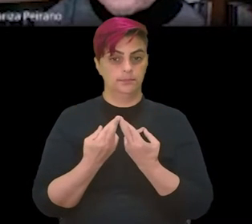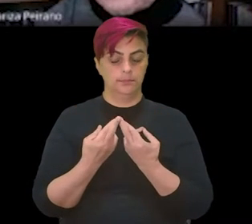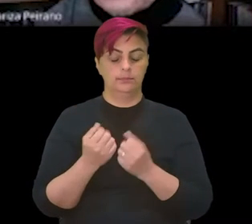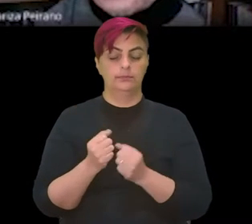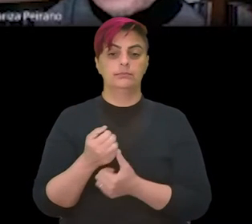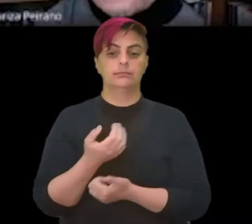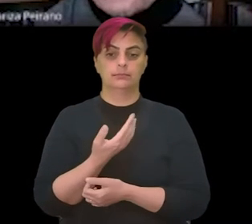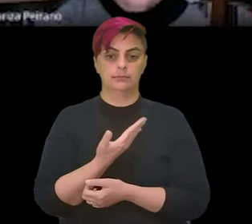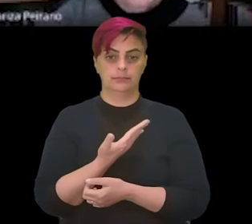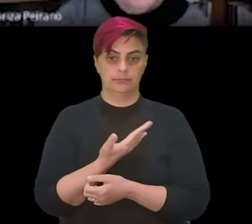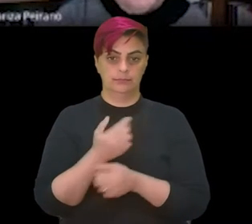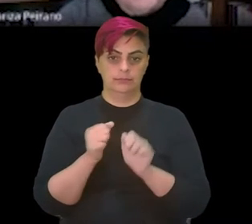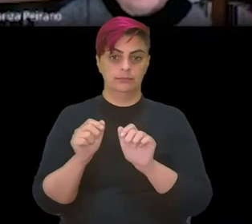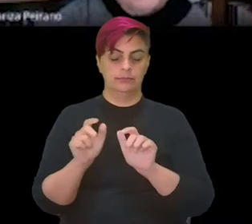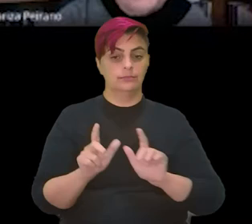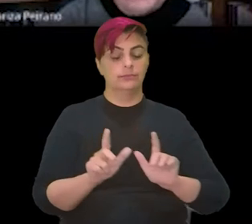vamos ao primeiro.